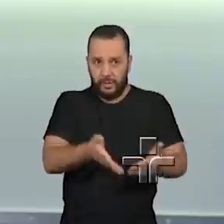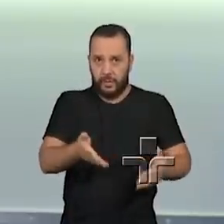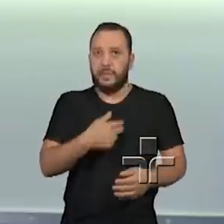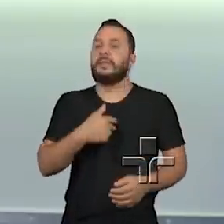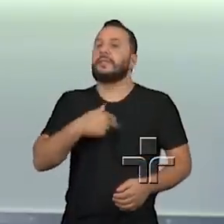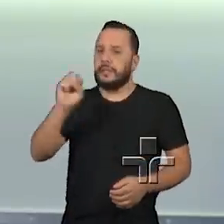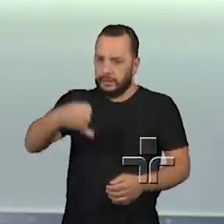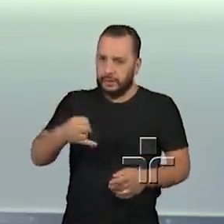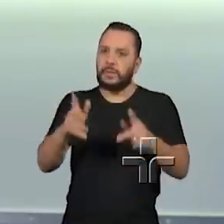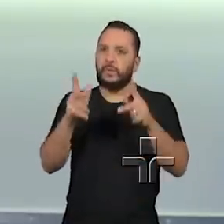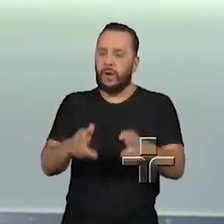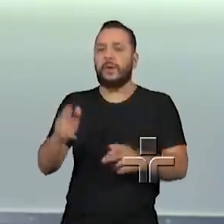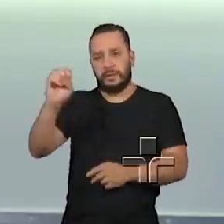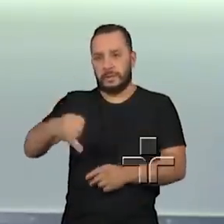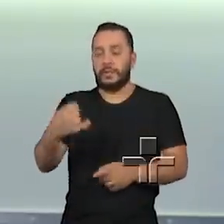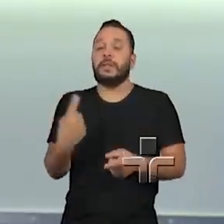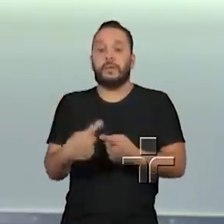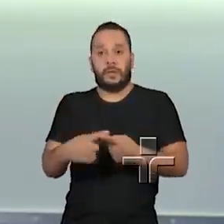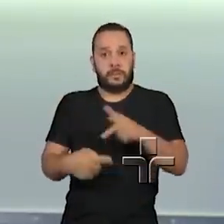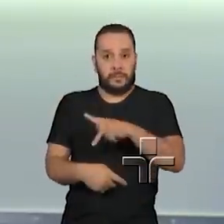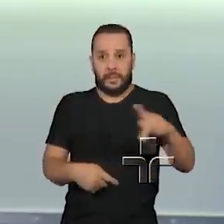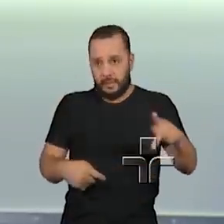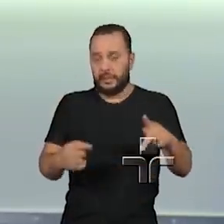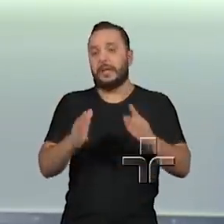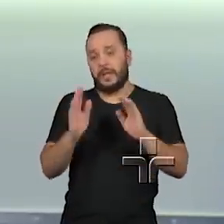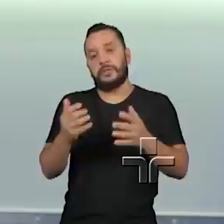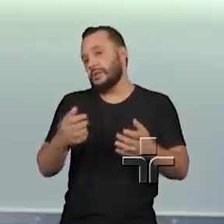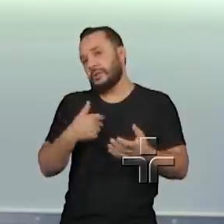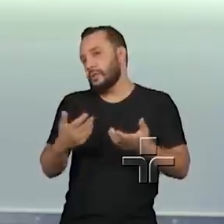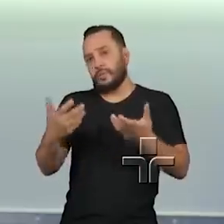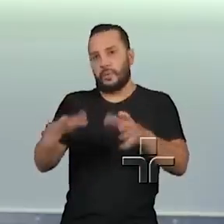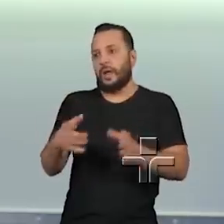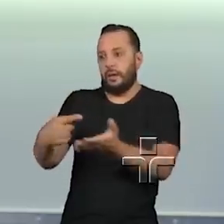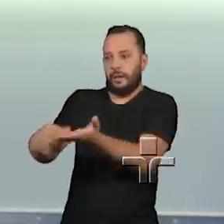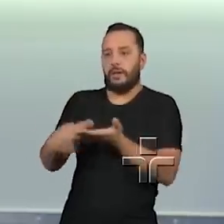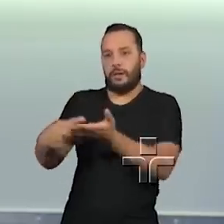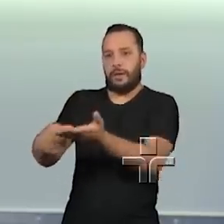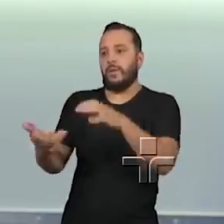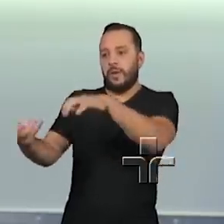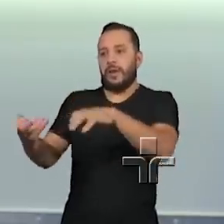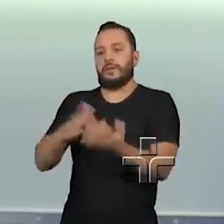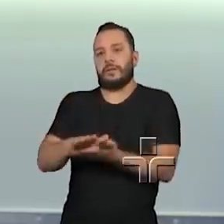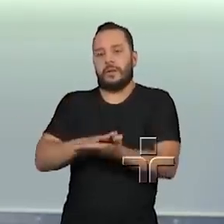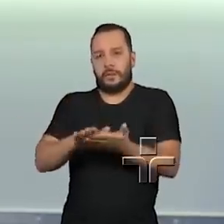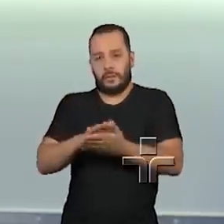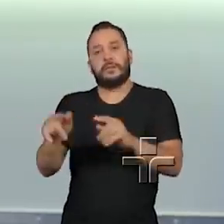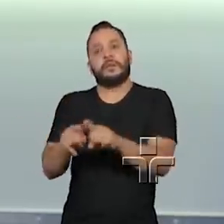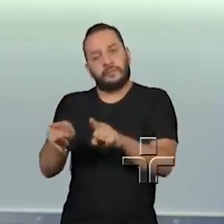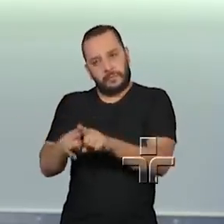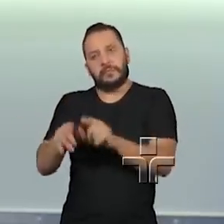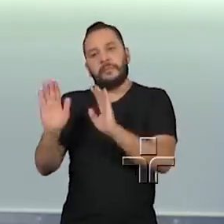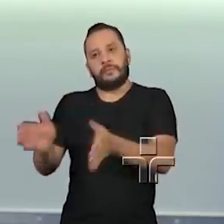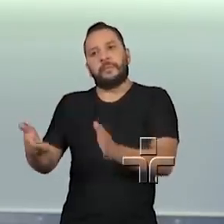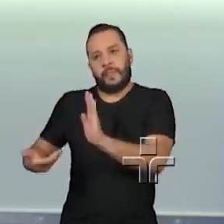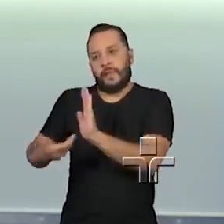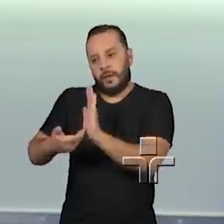se repetir, sim, mesmo porque o presidente não dá sinalização de que pretende ter uma relação mais próxima com o Congresso Nacional. A Câmara já formou sua agenda